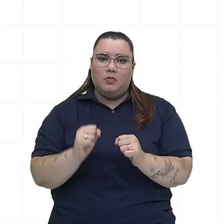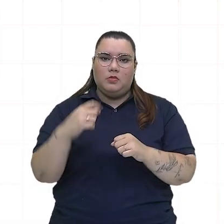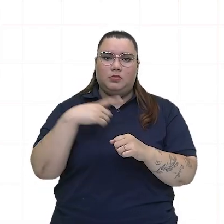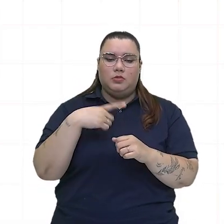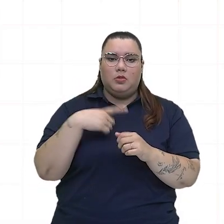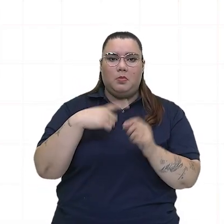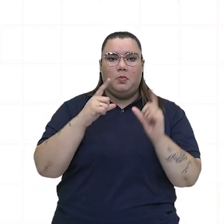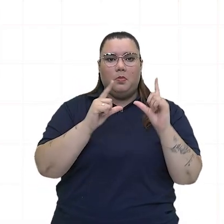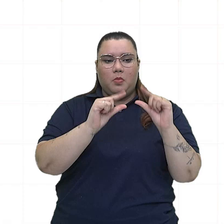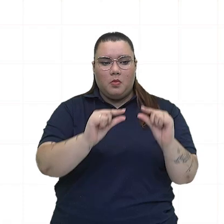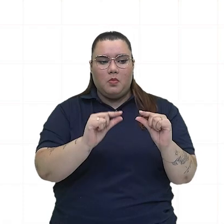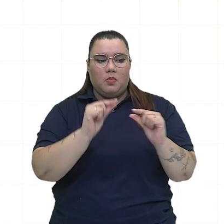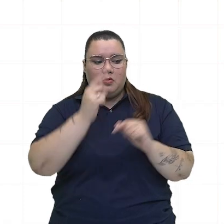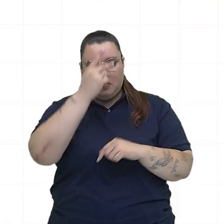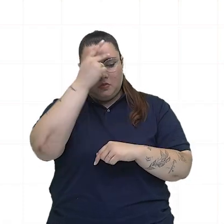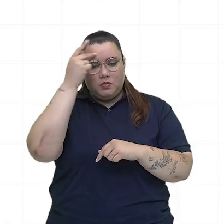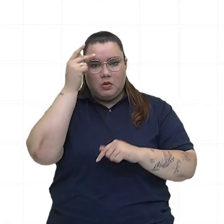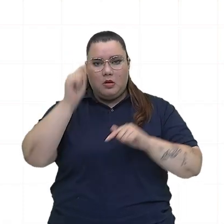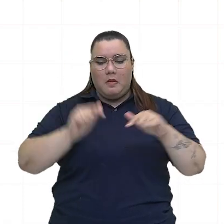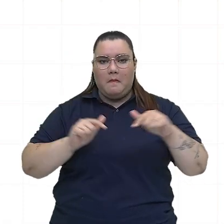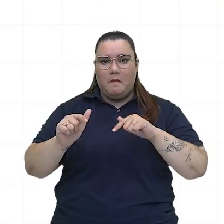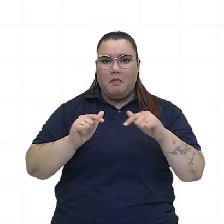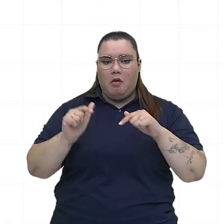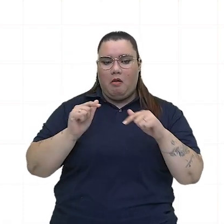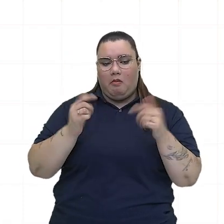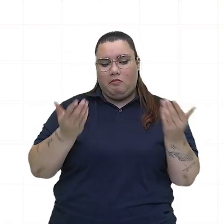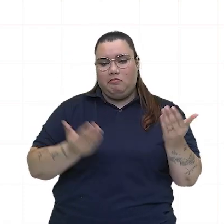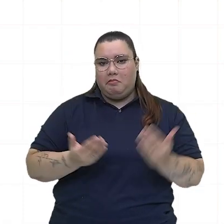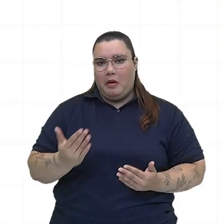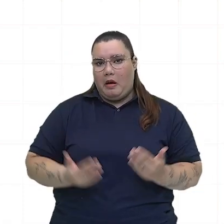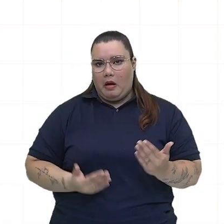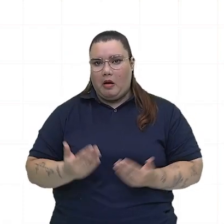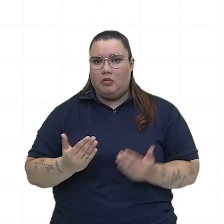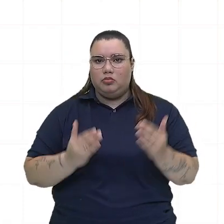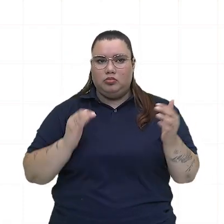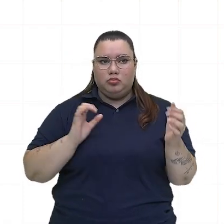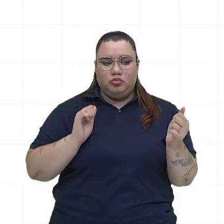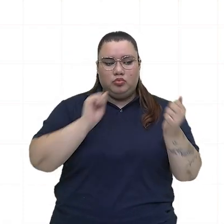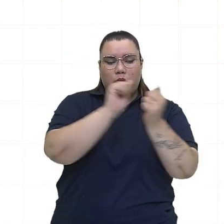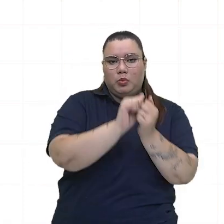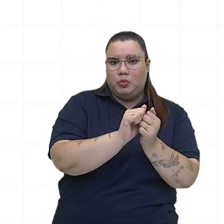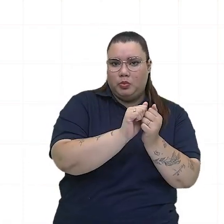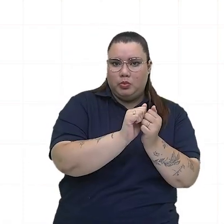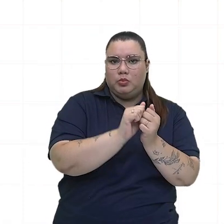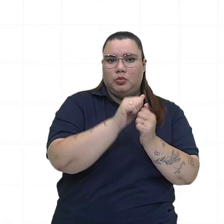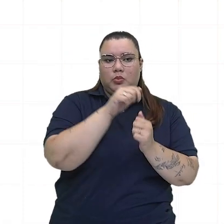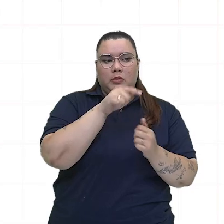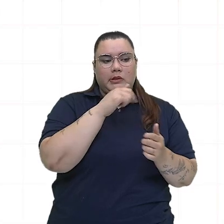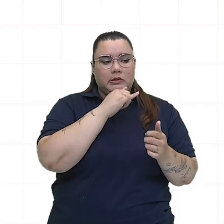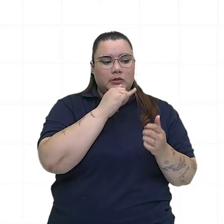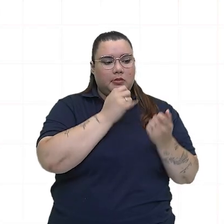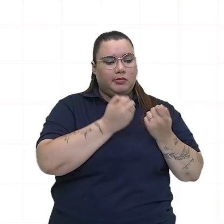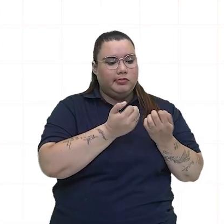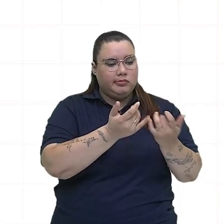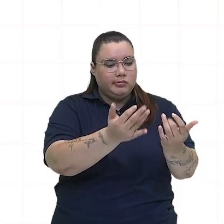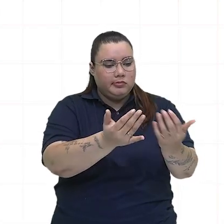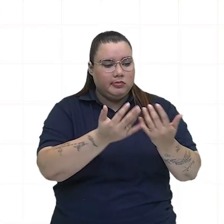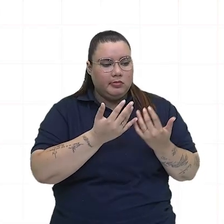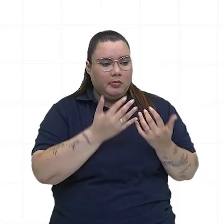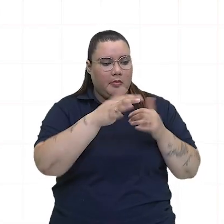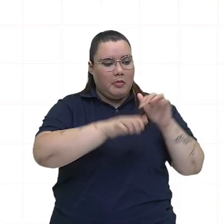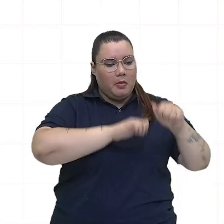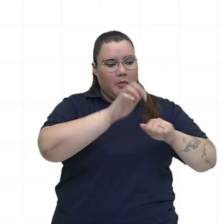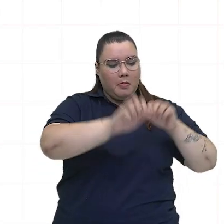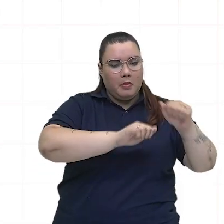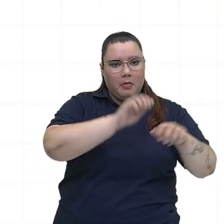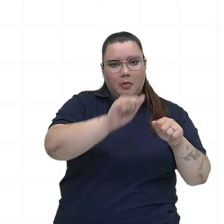alguns poucos funcionários, né, envolvidos ali no processo de colheita ou de cultivo, ou de qualquer etapa